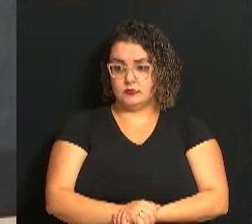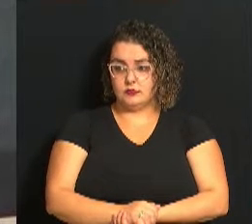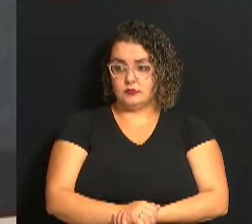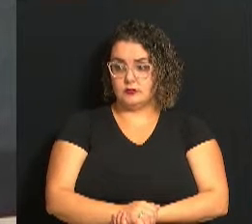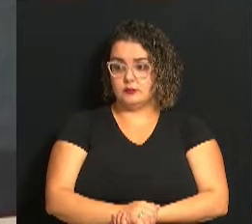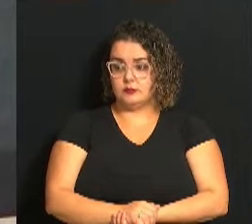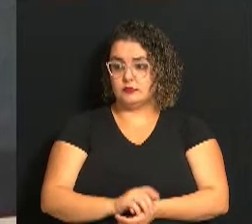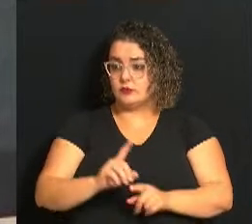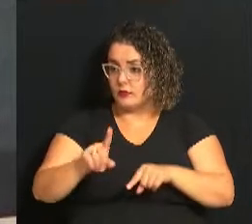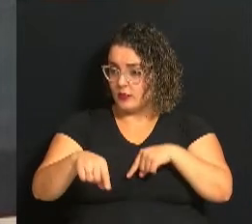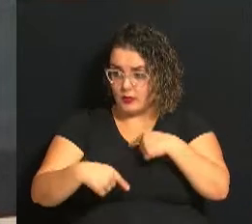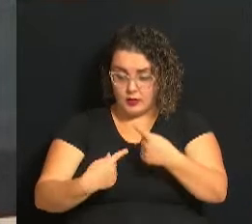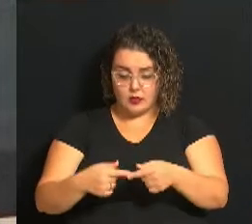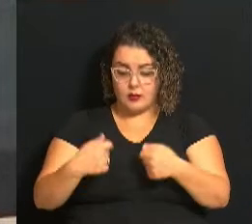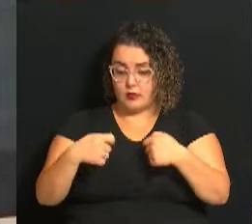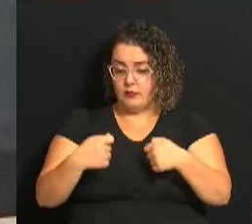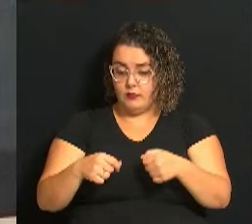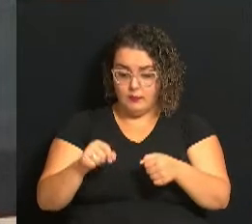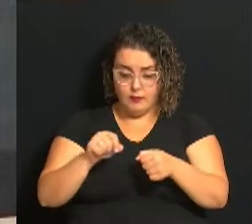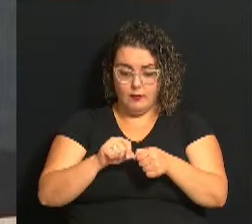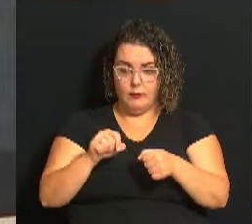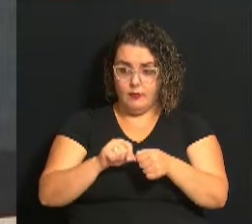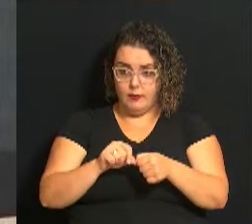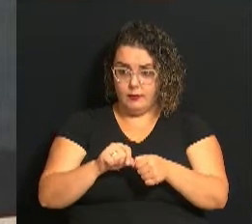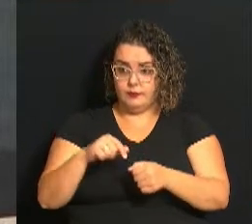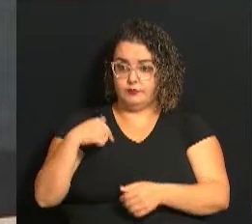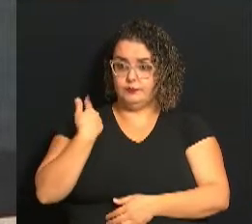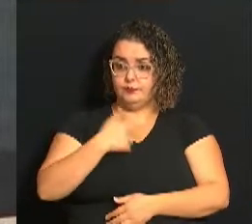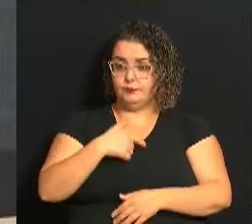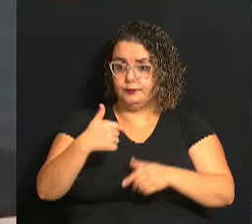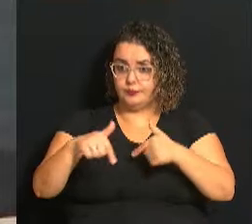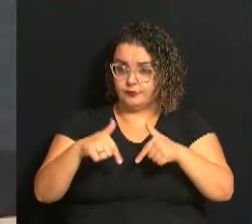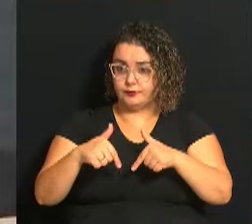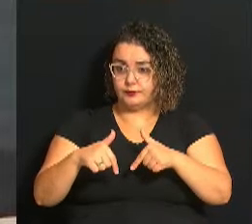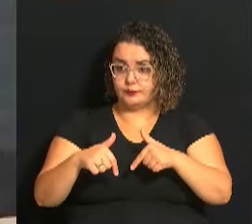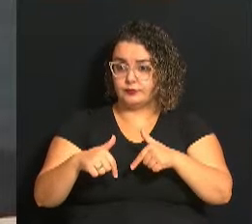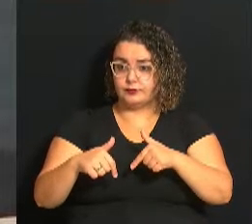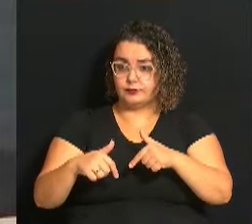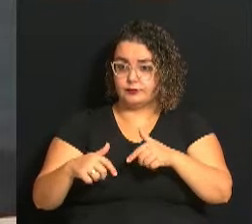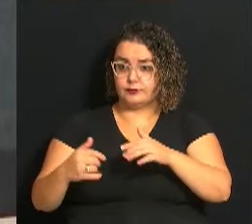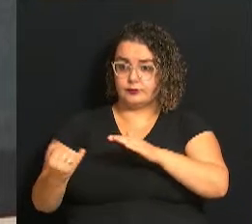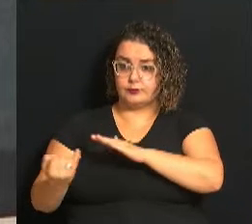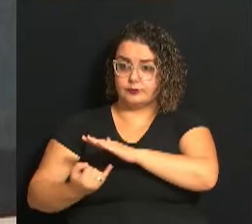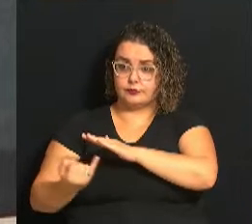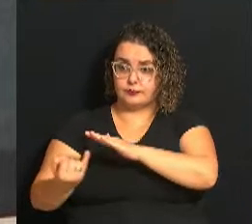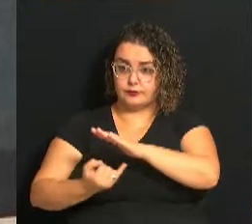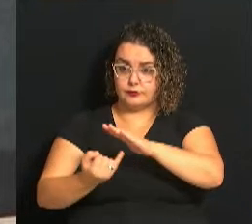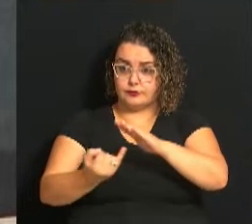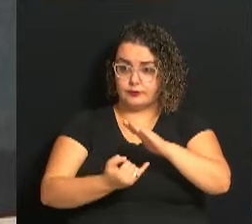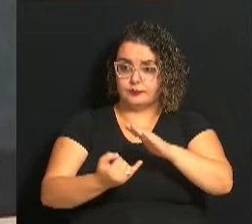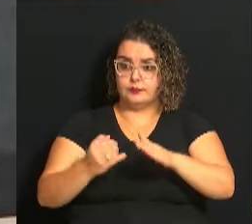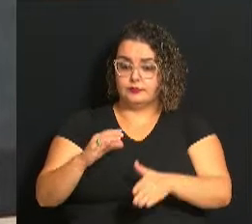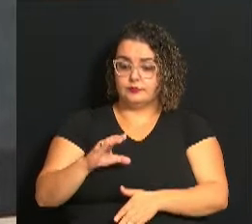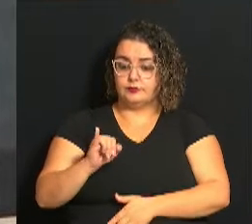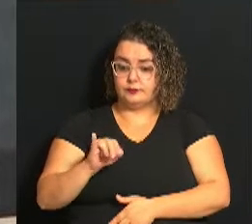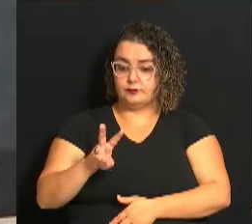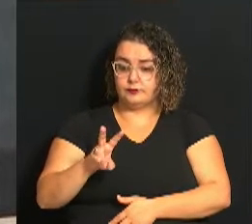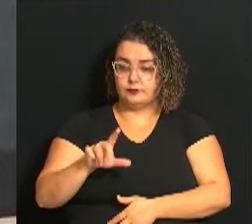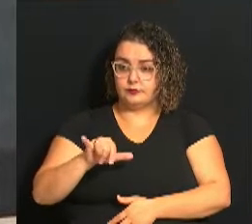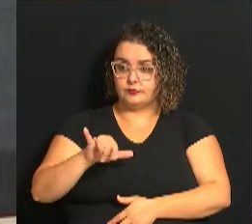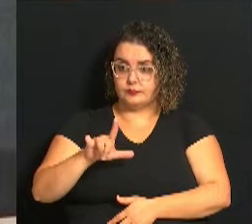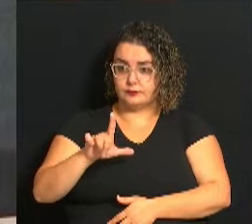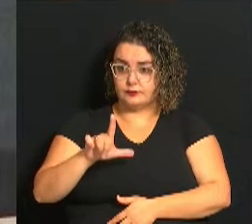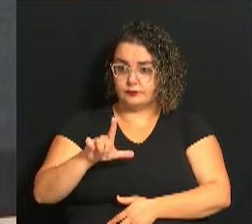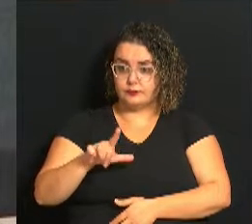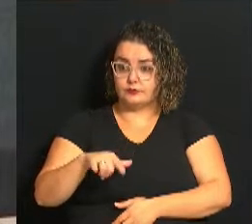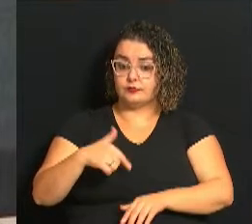gente precisa fazer, pelo menos nós estamos trabalhando, as entidades civis estão trabalhando